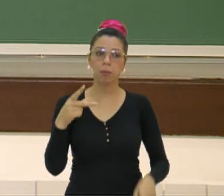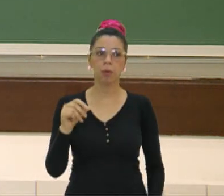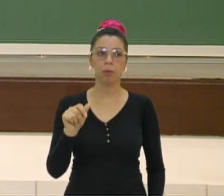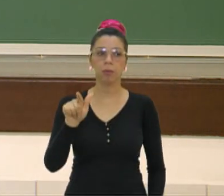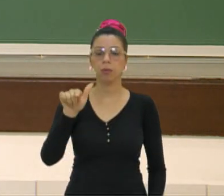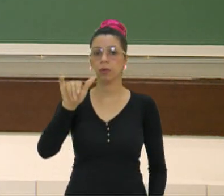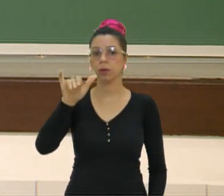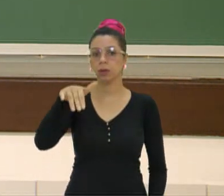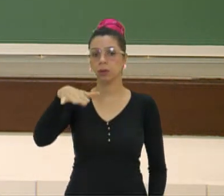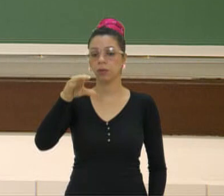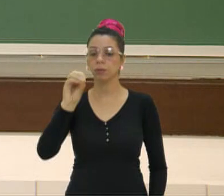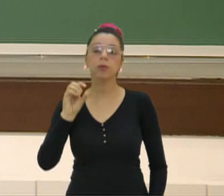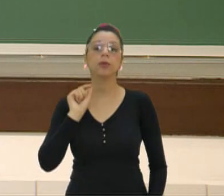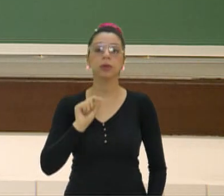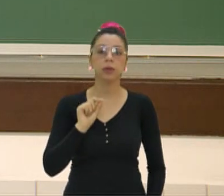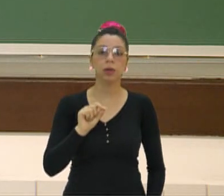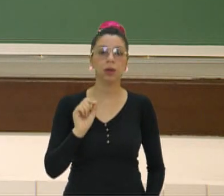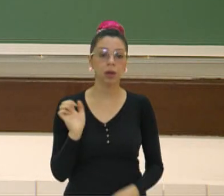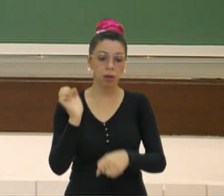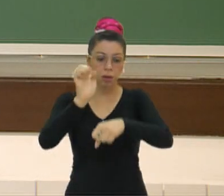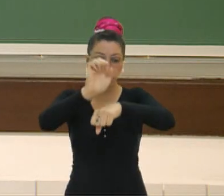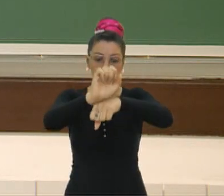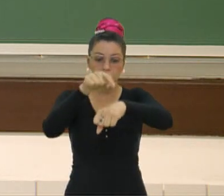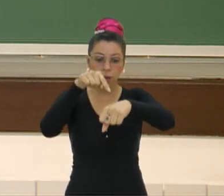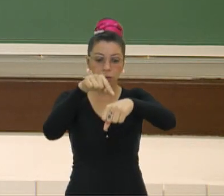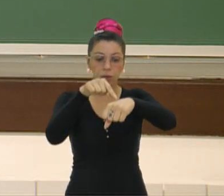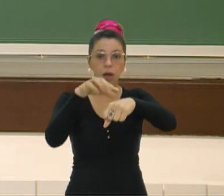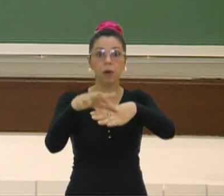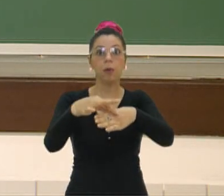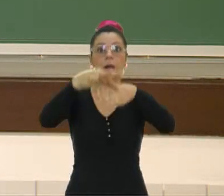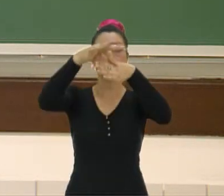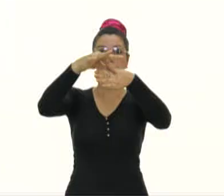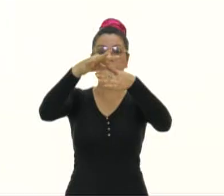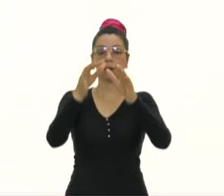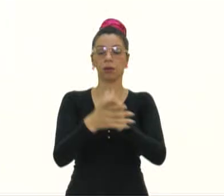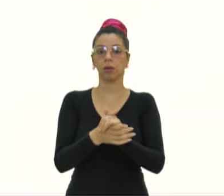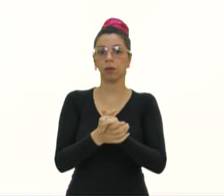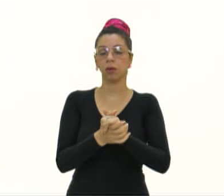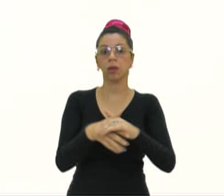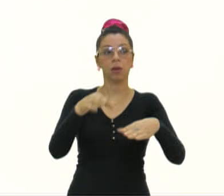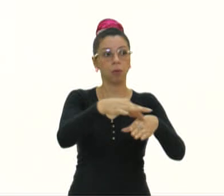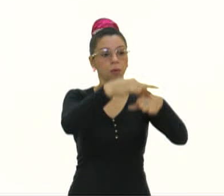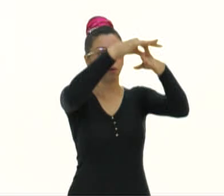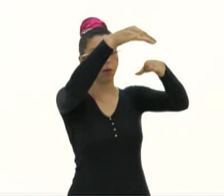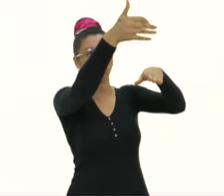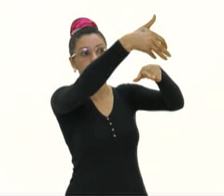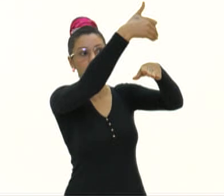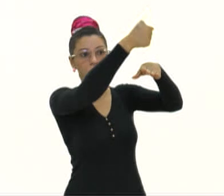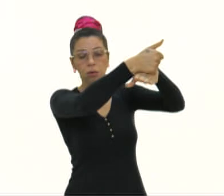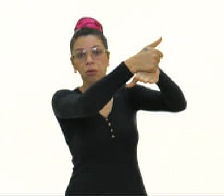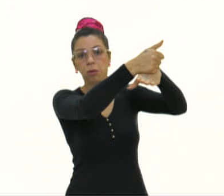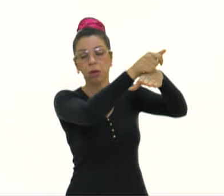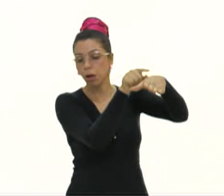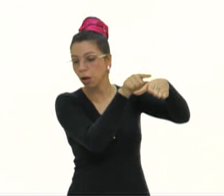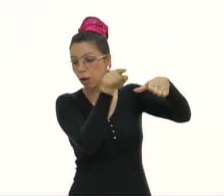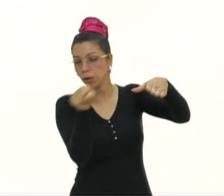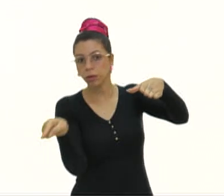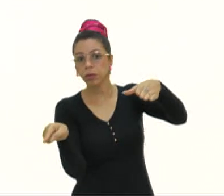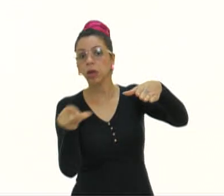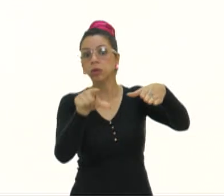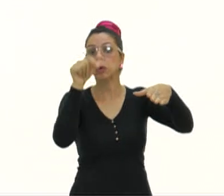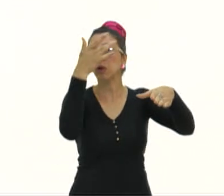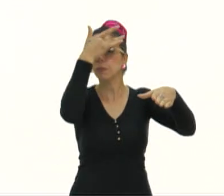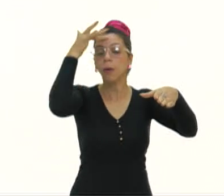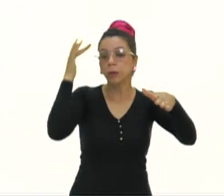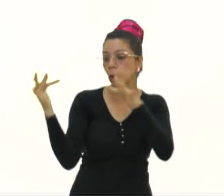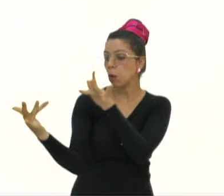Vefort, como o próprio Estado que se coloca através do líder, em contato direto com indivíduos reunidos na massa. Nesse sentido, a massa